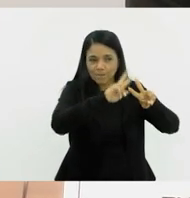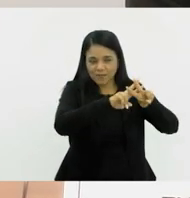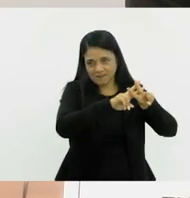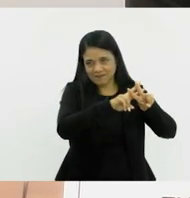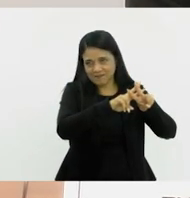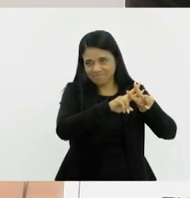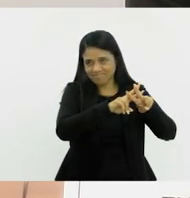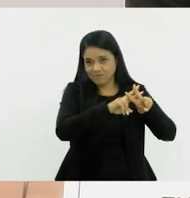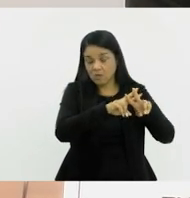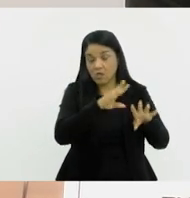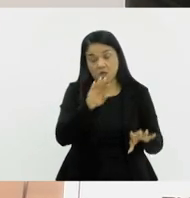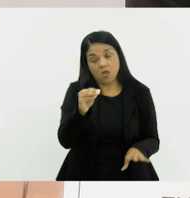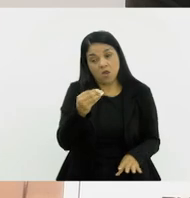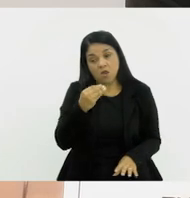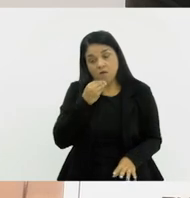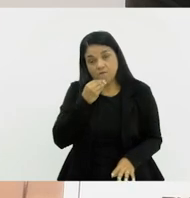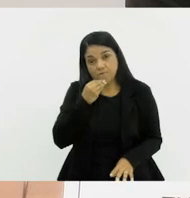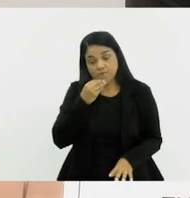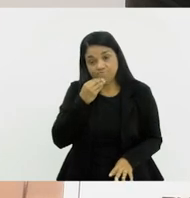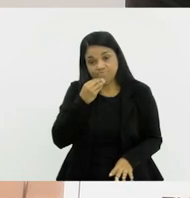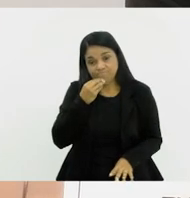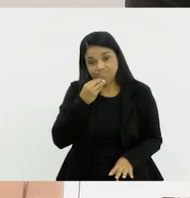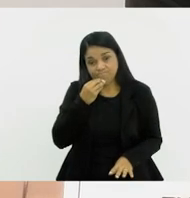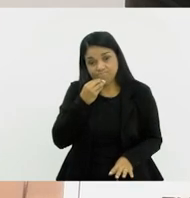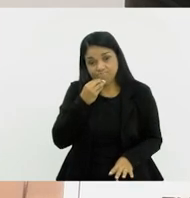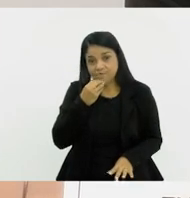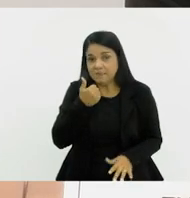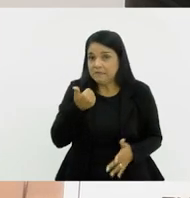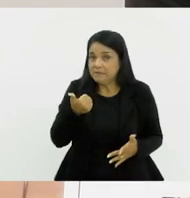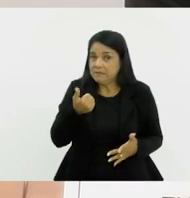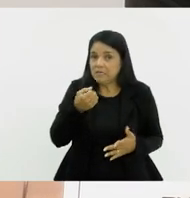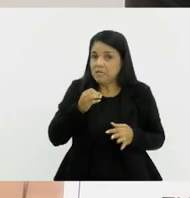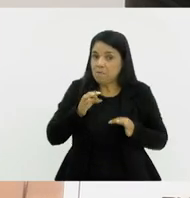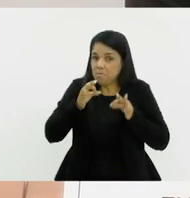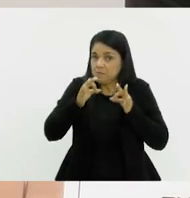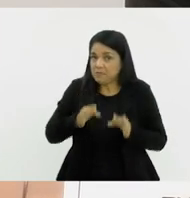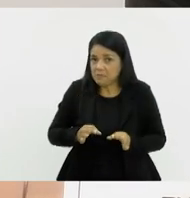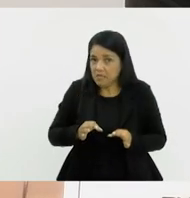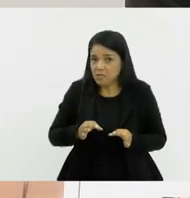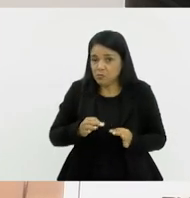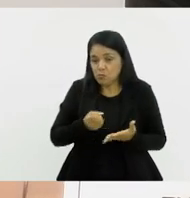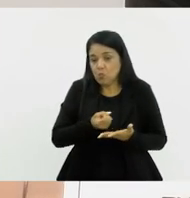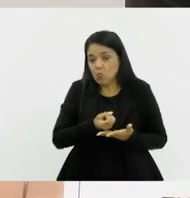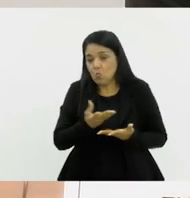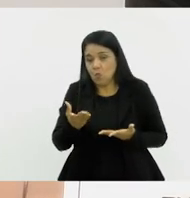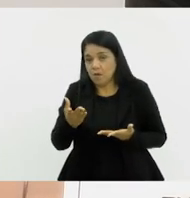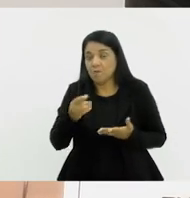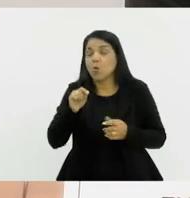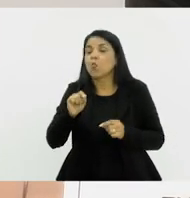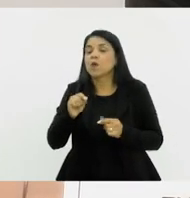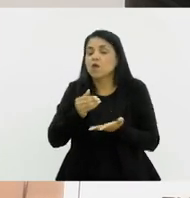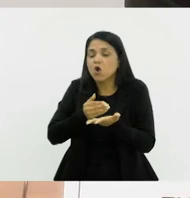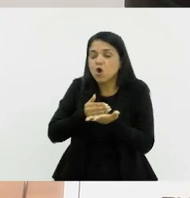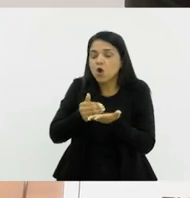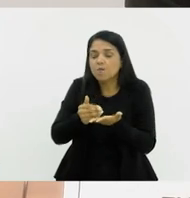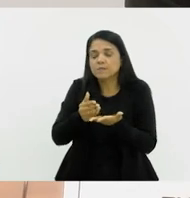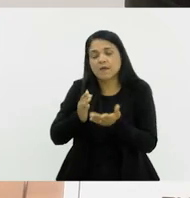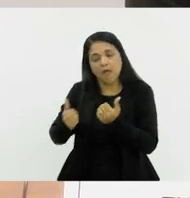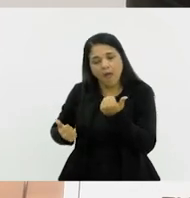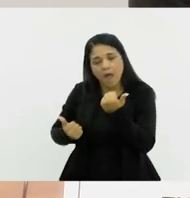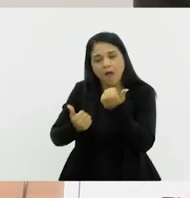não será o suficiente, mas é um início. O que a gente pode estar contribuindo aqui para a